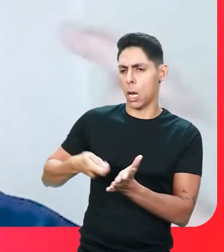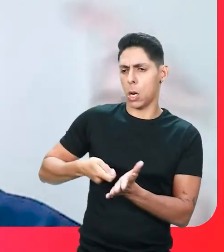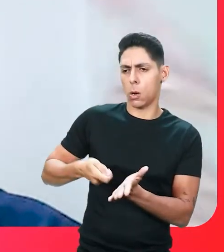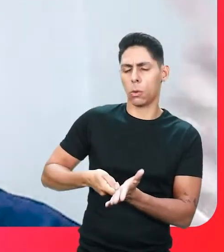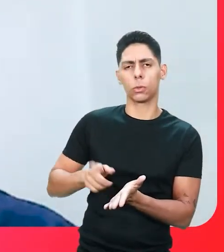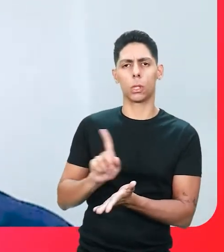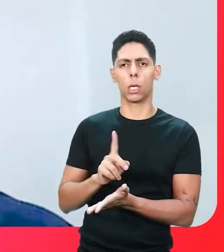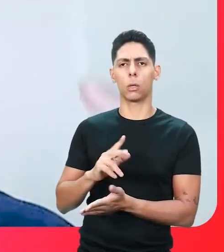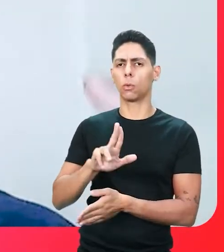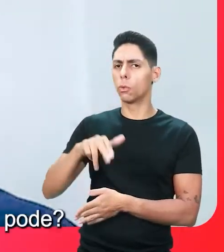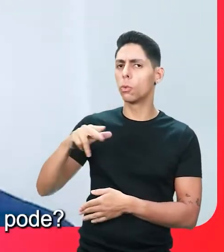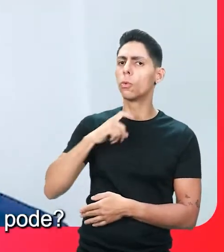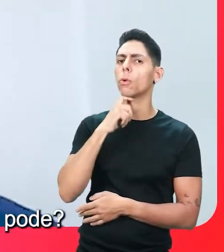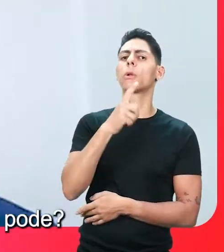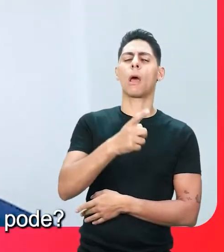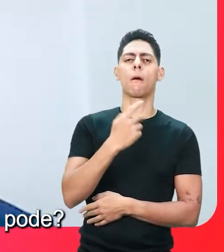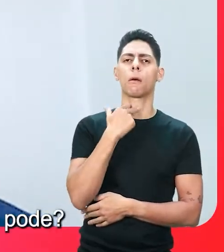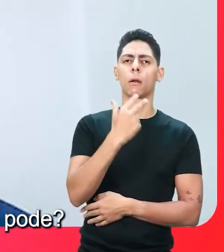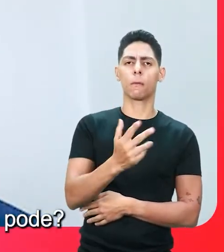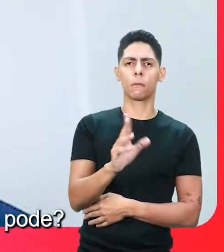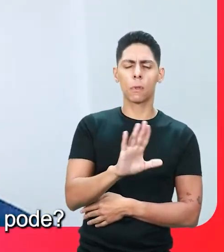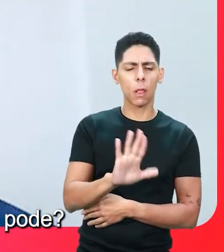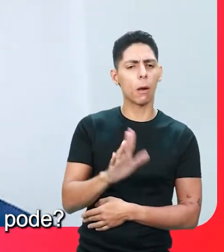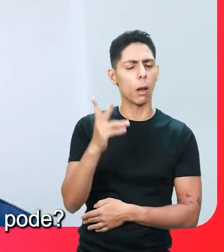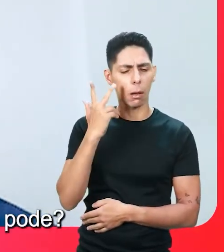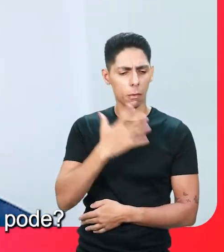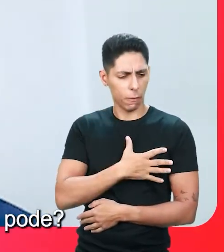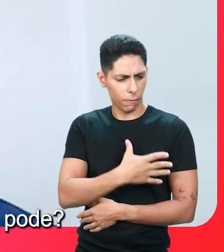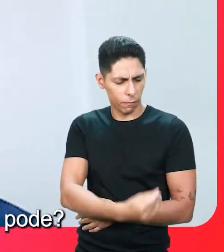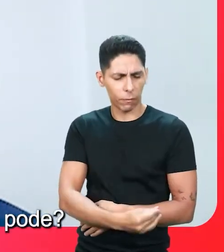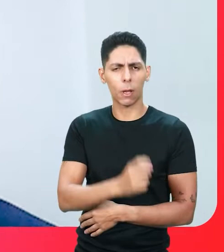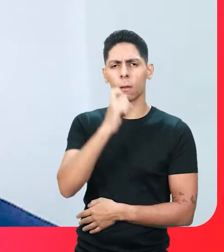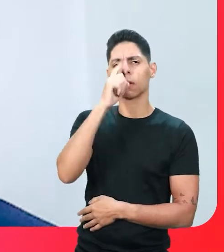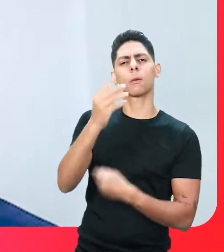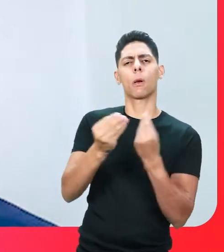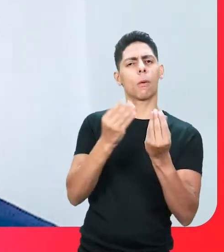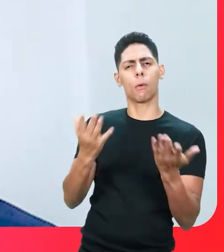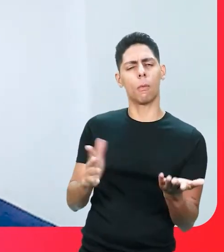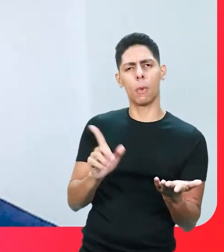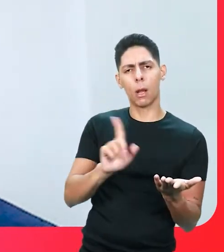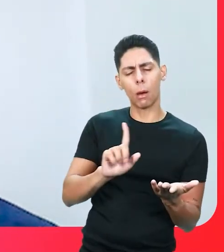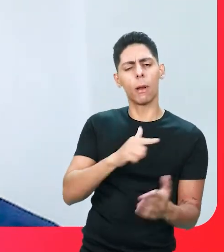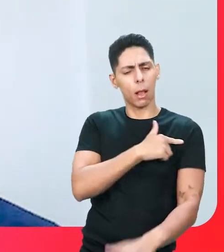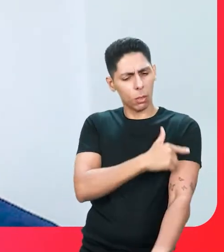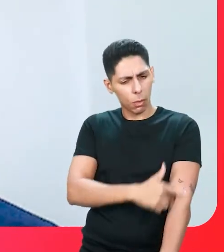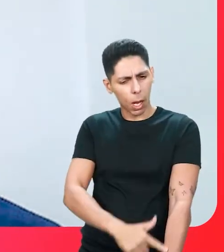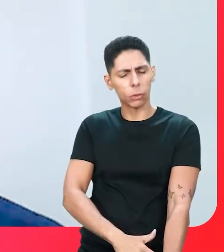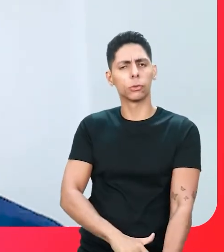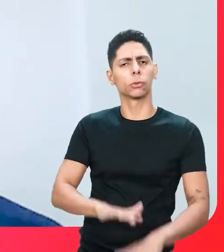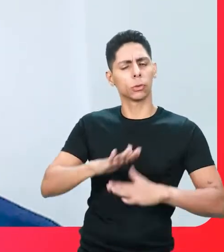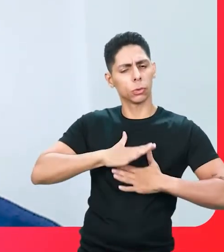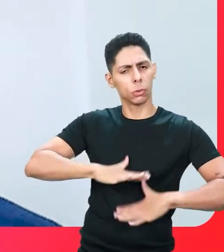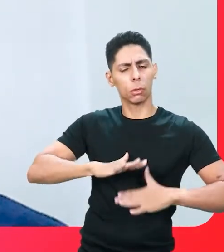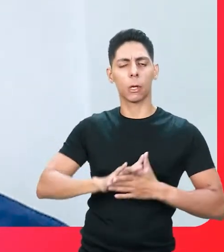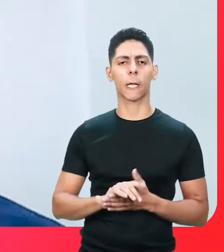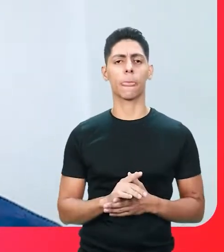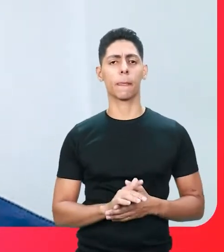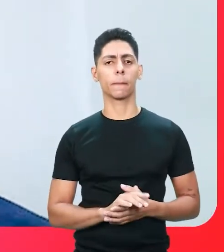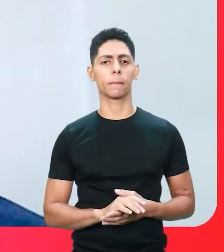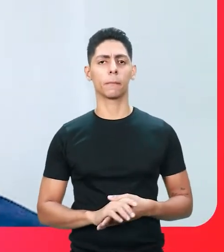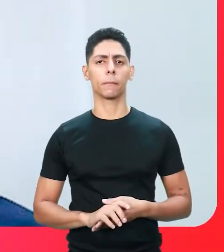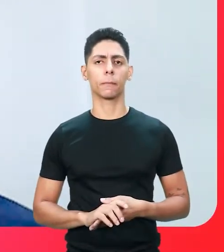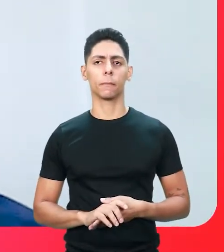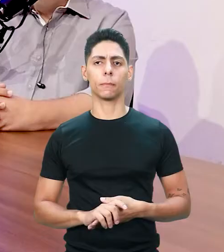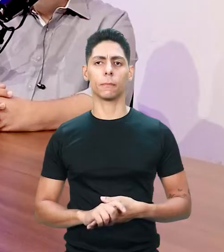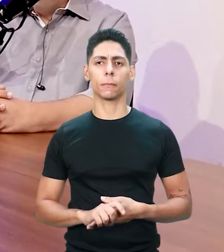levantar a voz com ninguém, tudo. Então, assim, ela dizia, não, meu filho é antipático, como é que pode? Meu filho é todo educado, todo cuidado. Não, é que várias